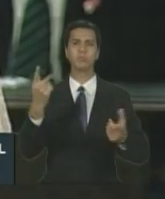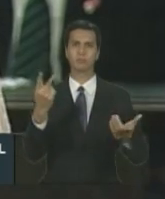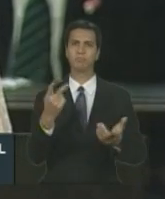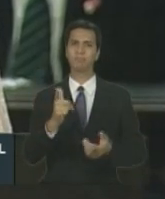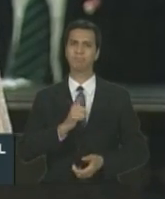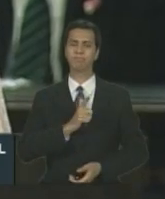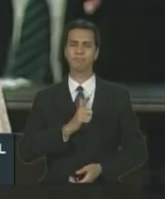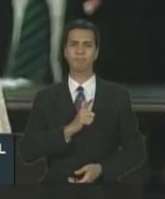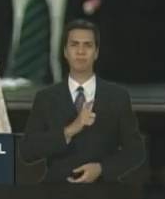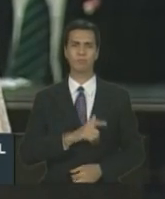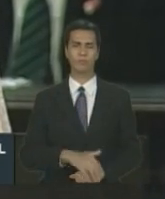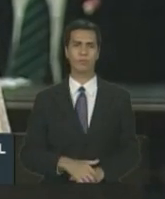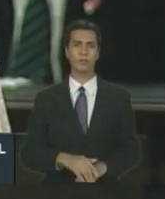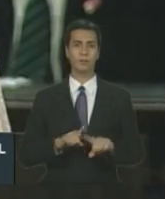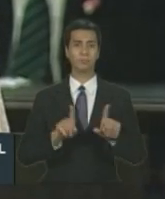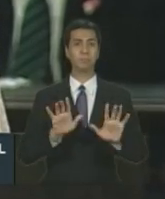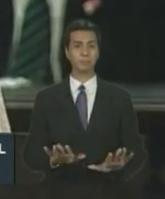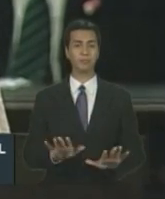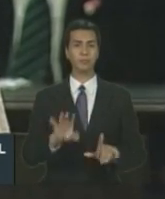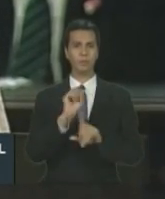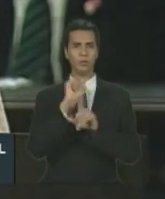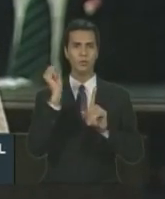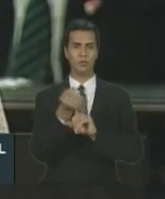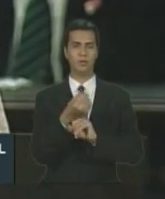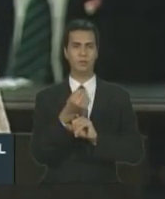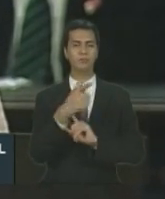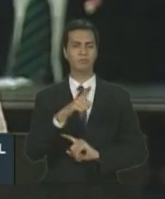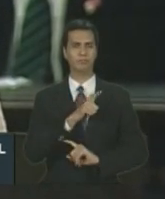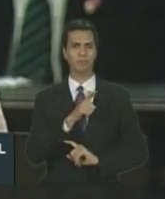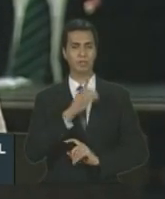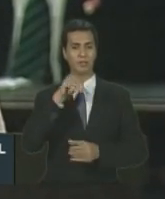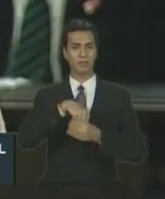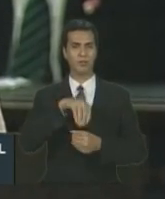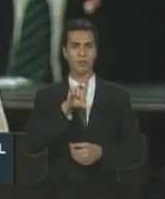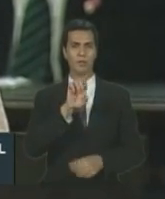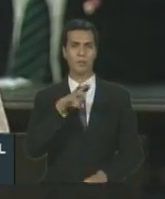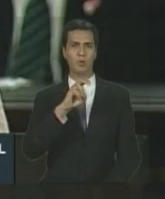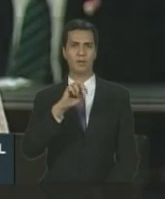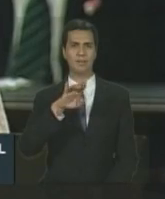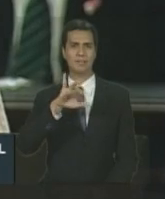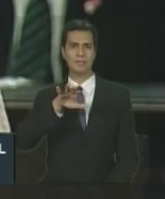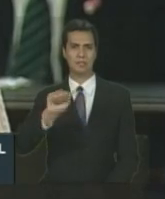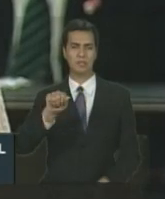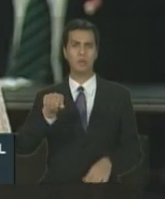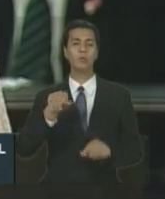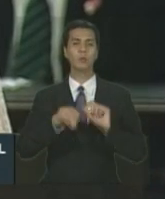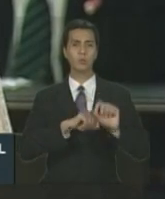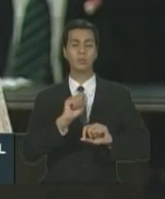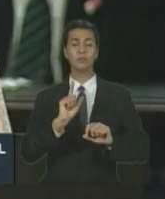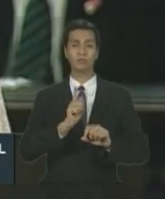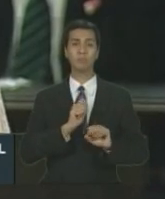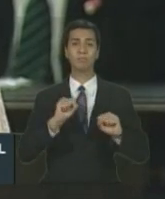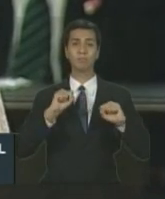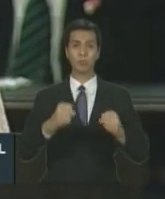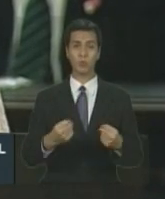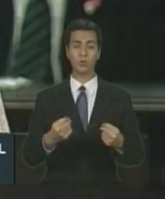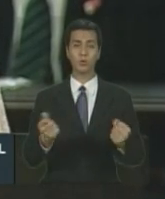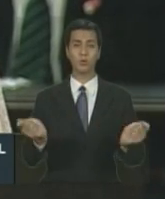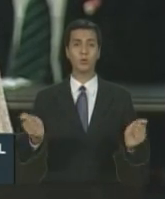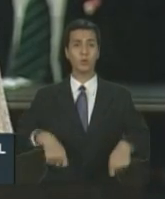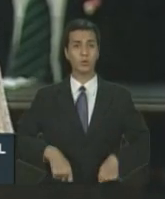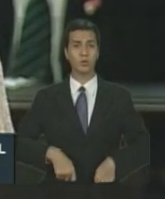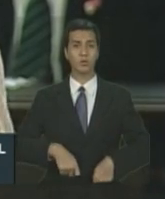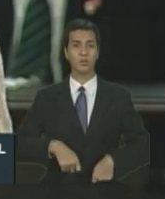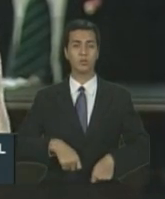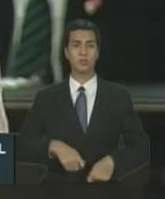Mas as sociedades democráticas, elas têm um poder. elas têm o poder de deixar e